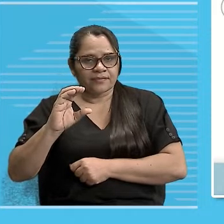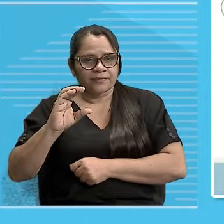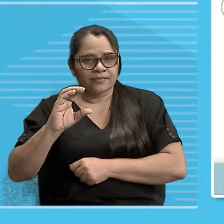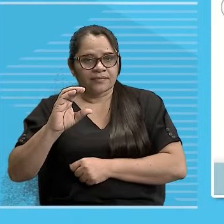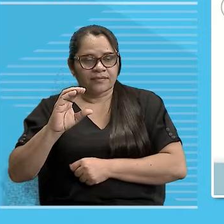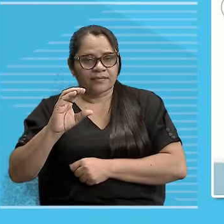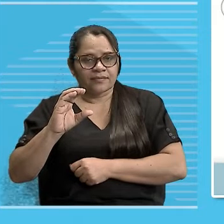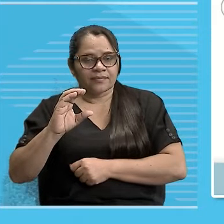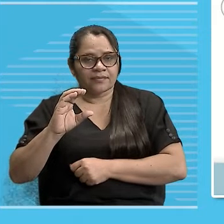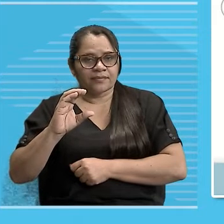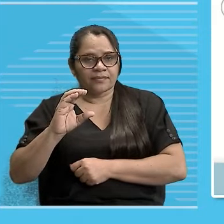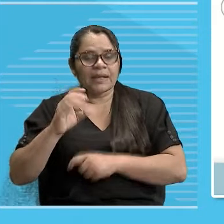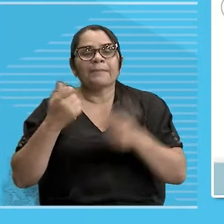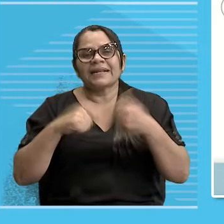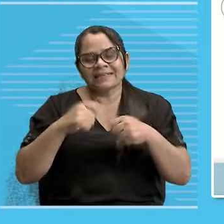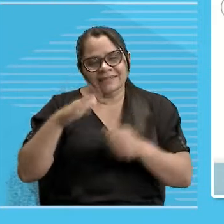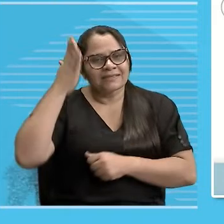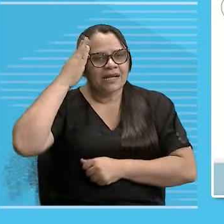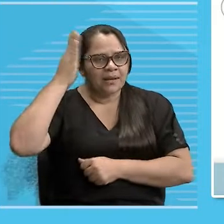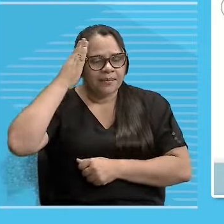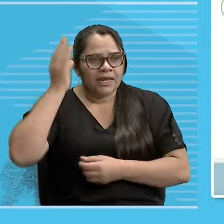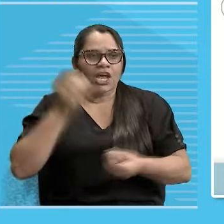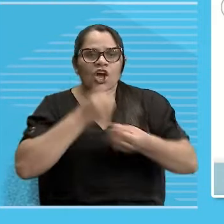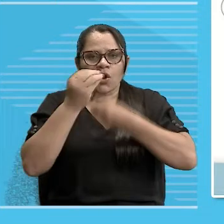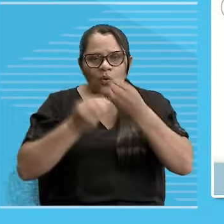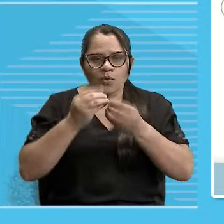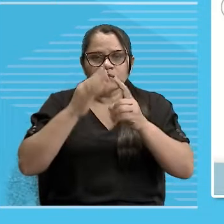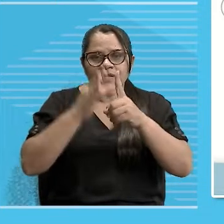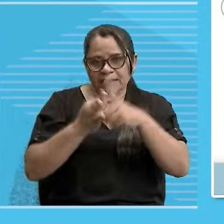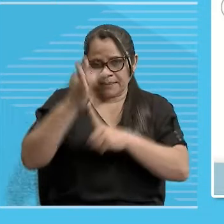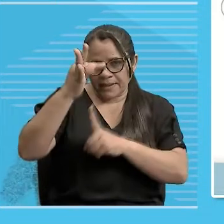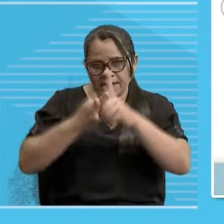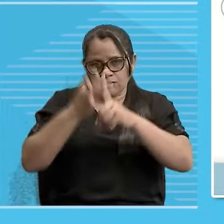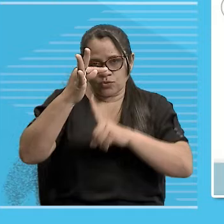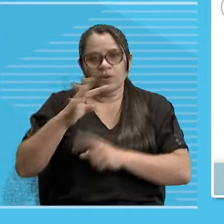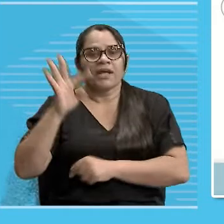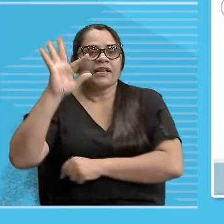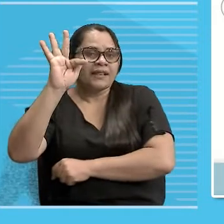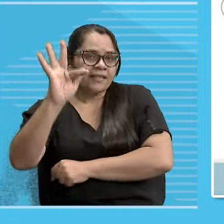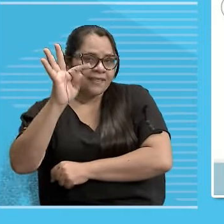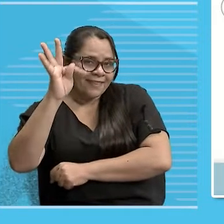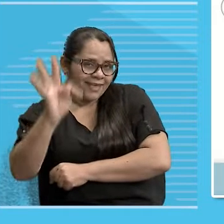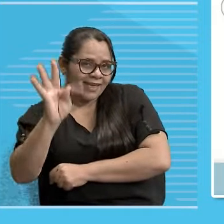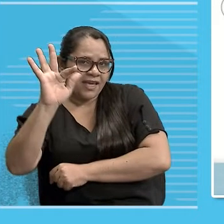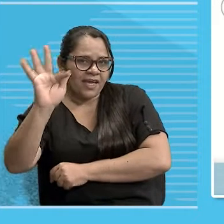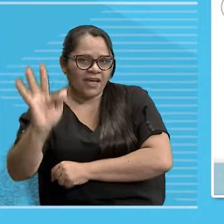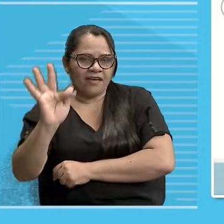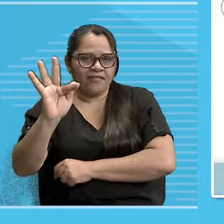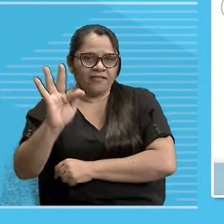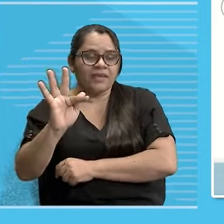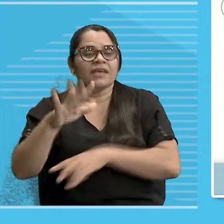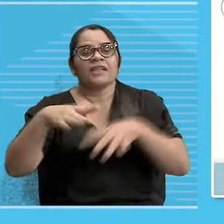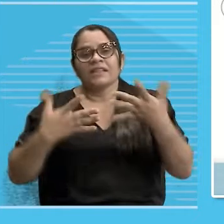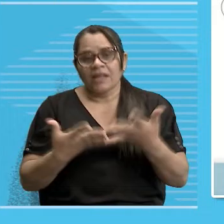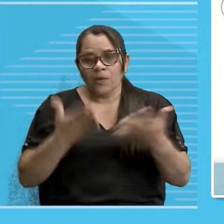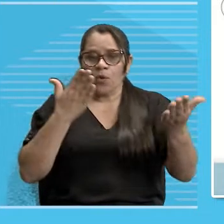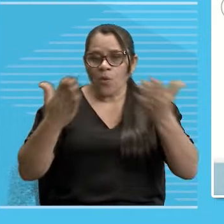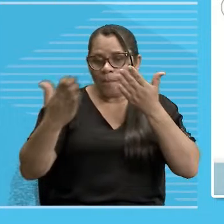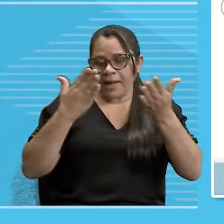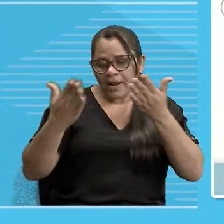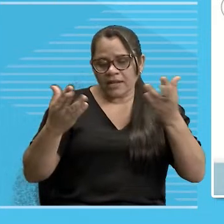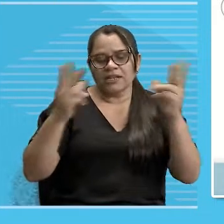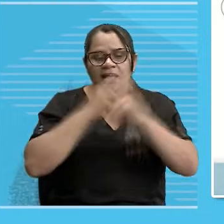essa temperatura na escala Fahrenheit. Aí eu uso essa relação. TC sobre